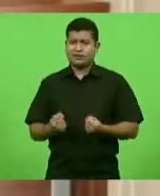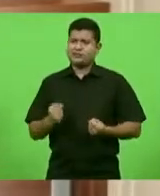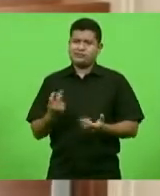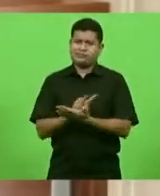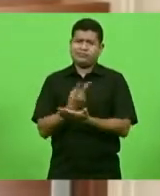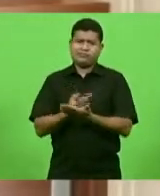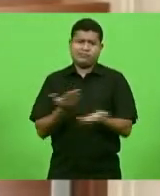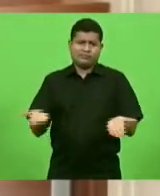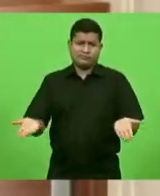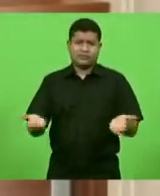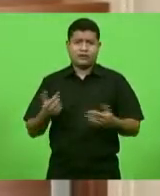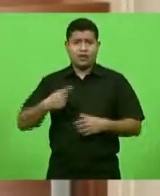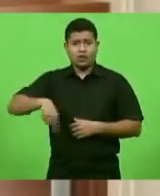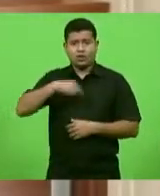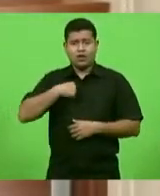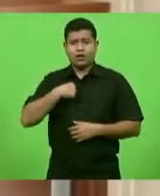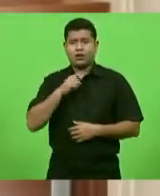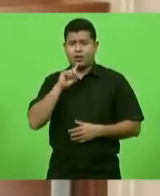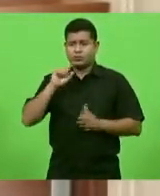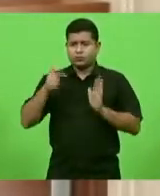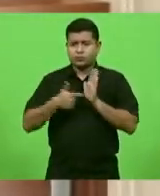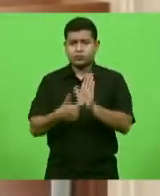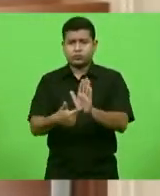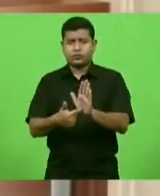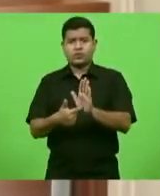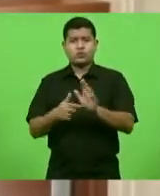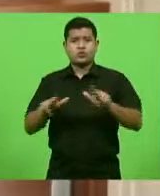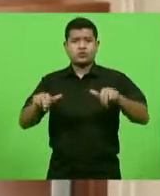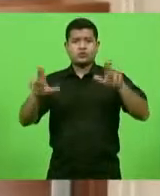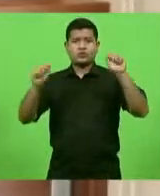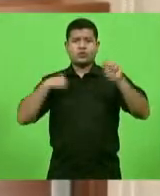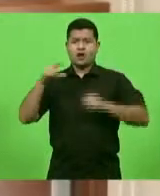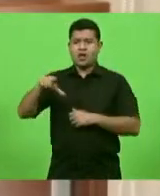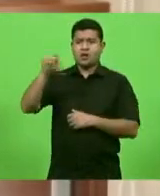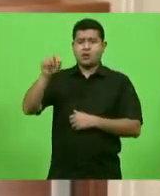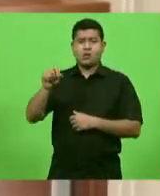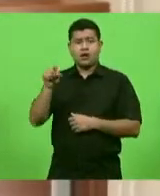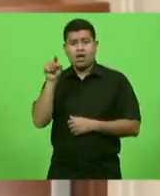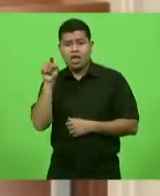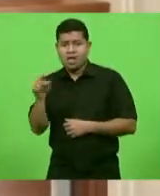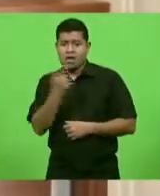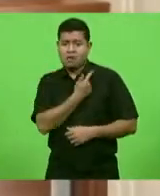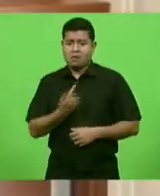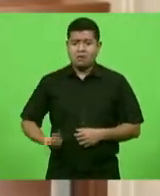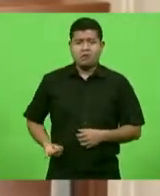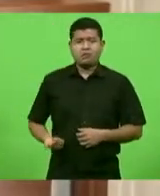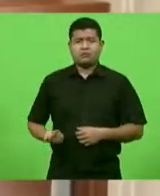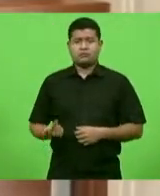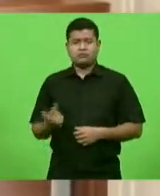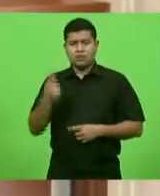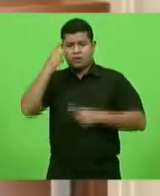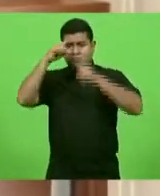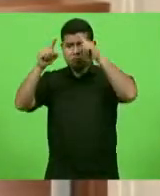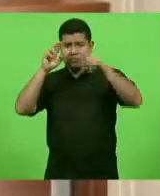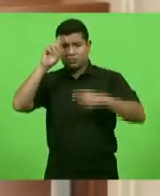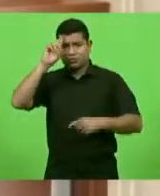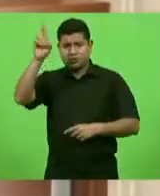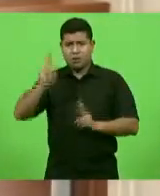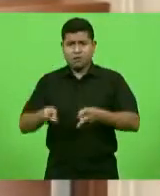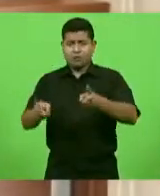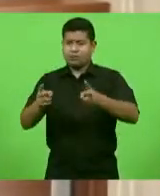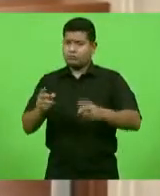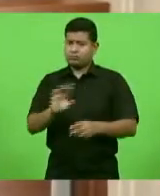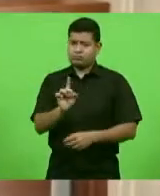nós, denunciantes, nunca coube escolher quem seria ou será o governador do Estado. A decisão cabe a